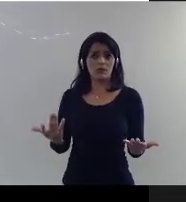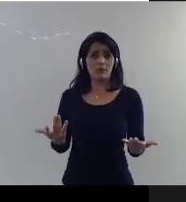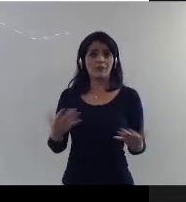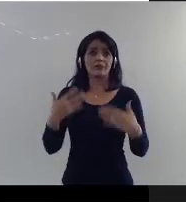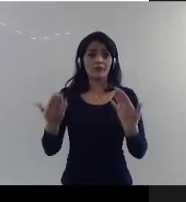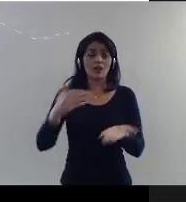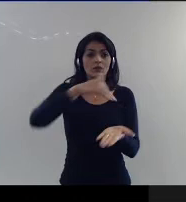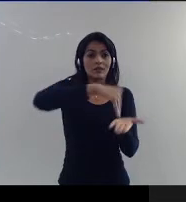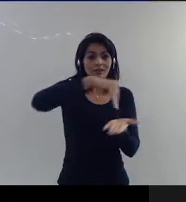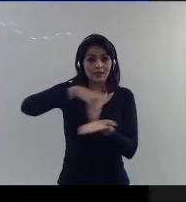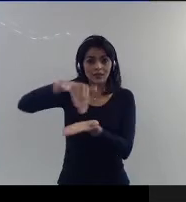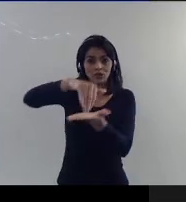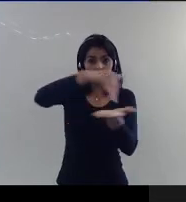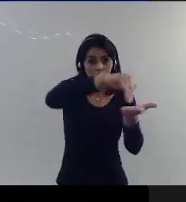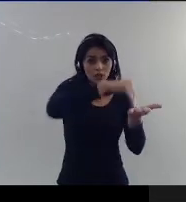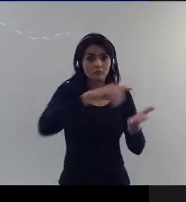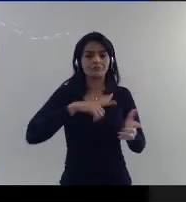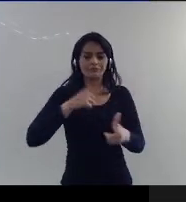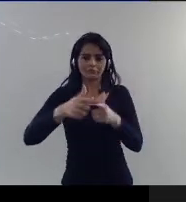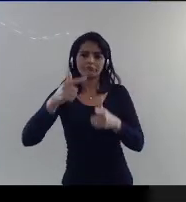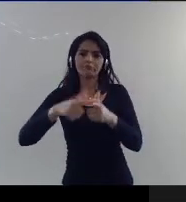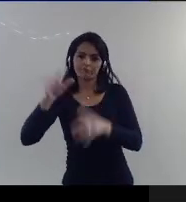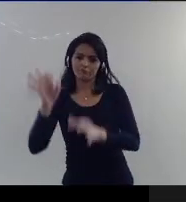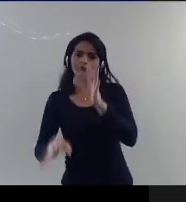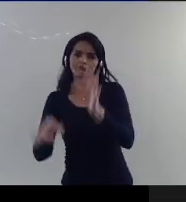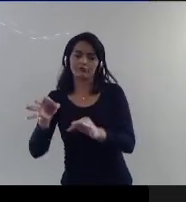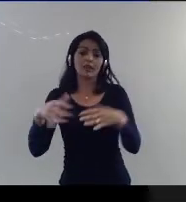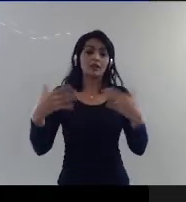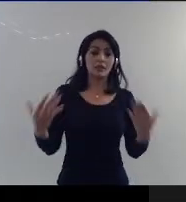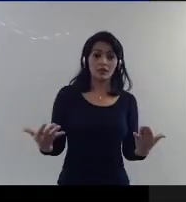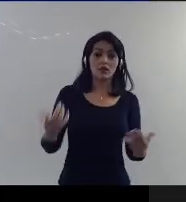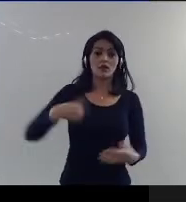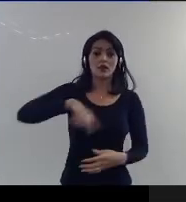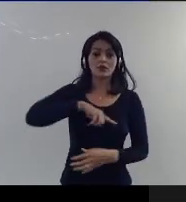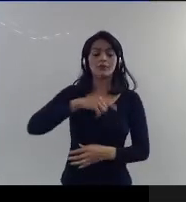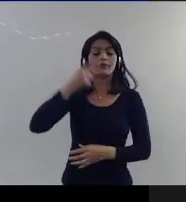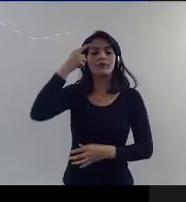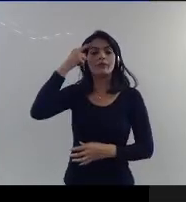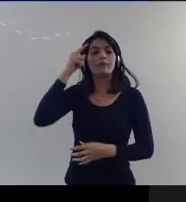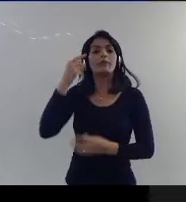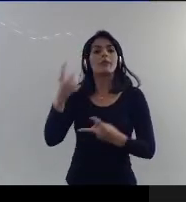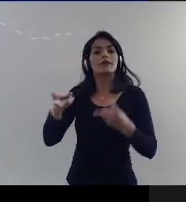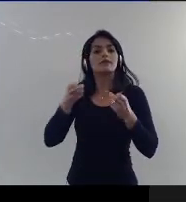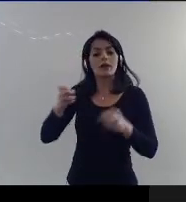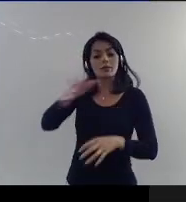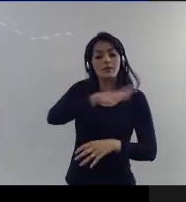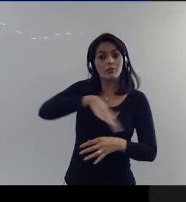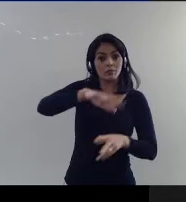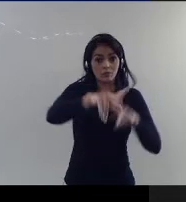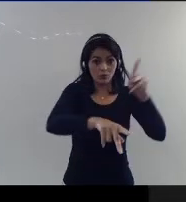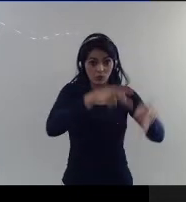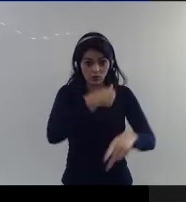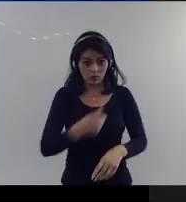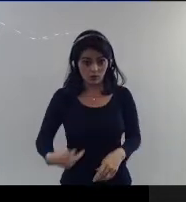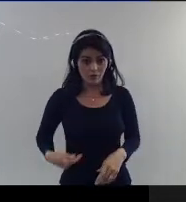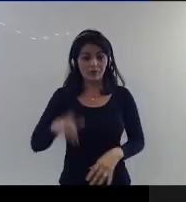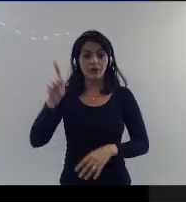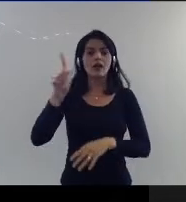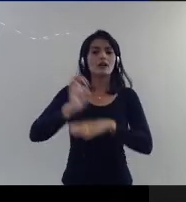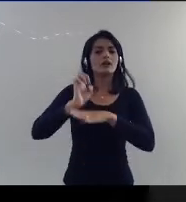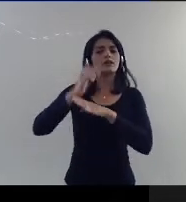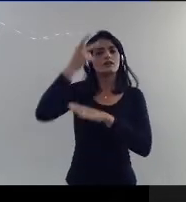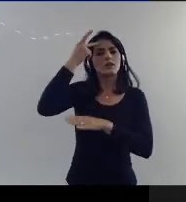são relacionados aí a processos judiciais. Então, a gente vê o reflexo disso também no poder público. Nós temos em São Paulo